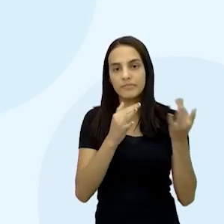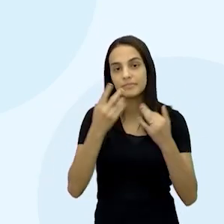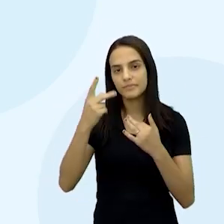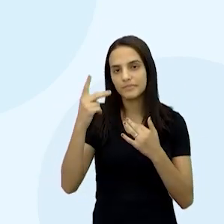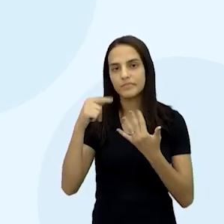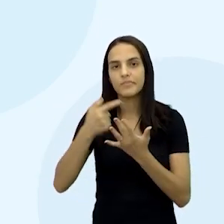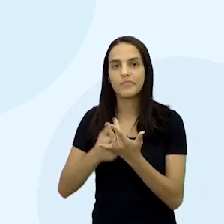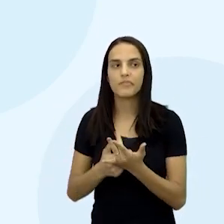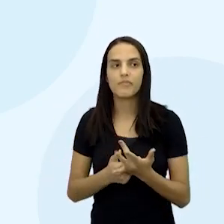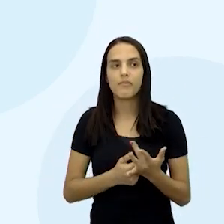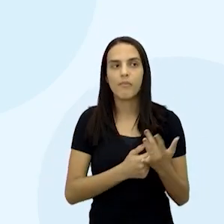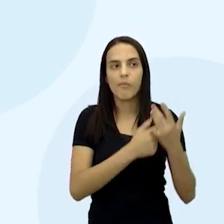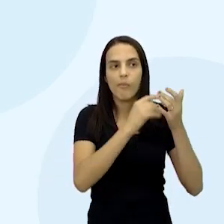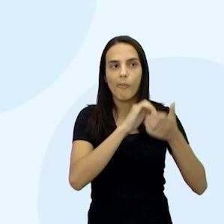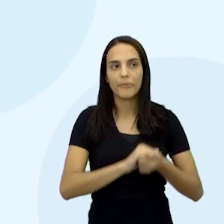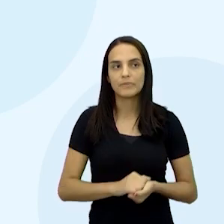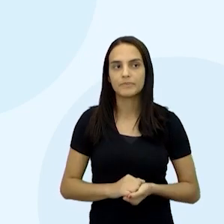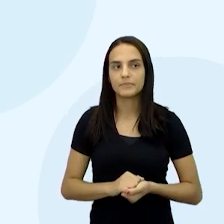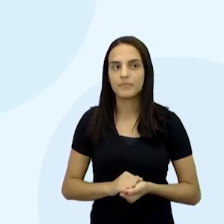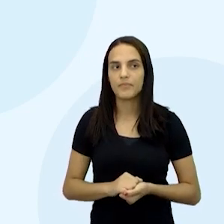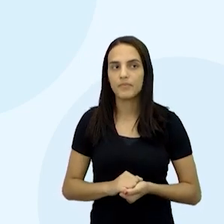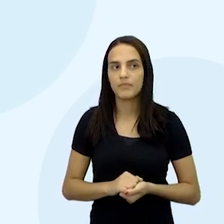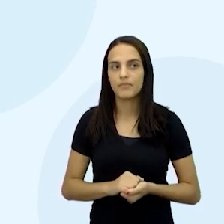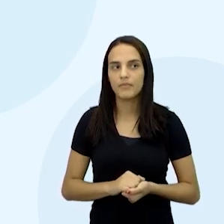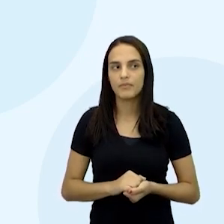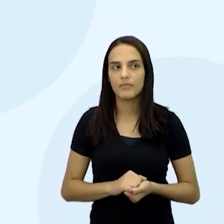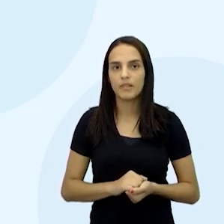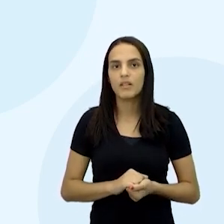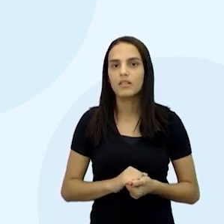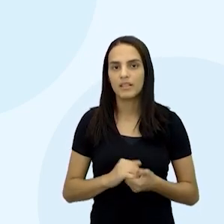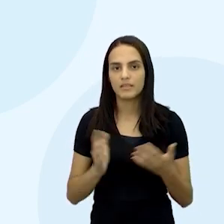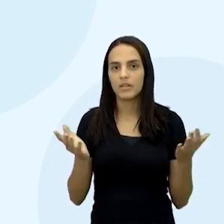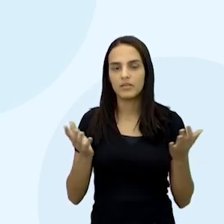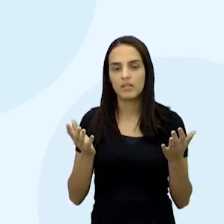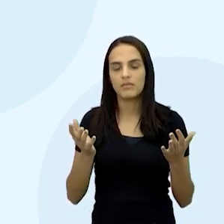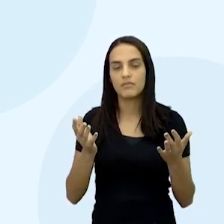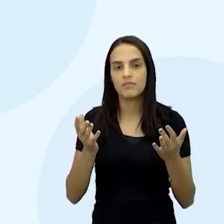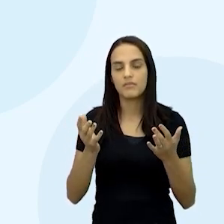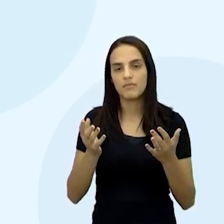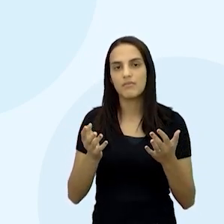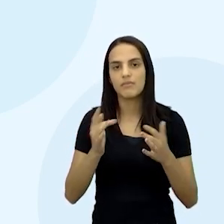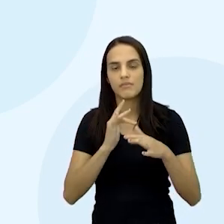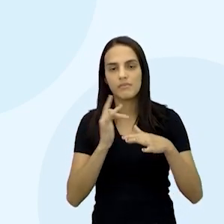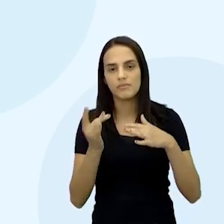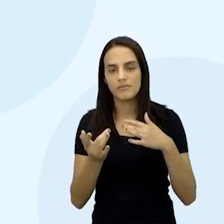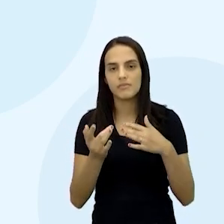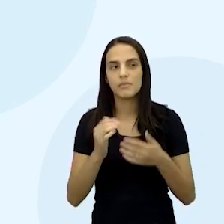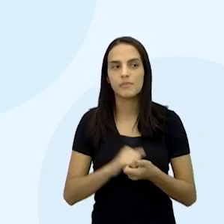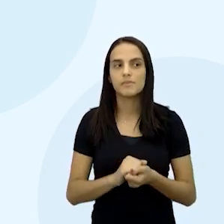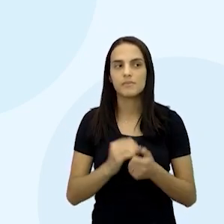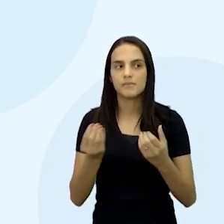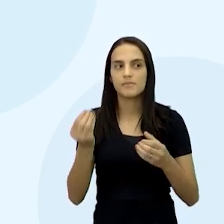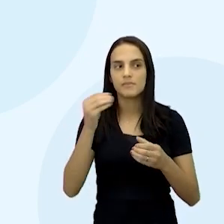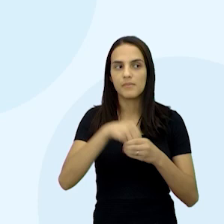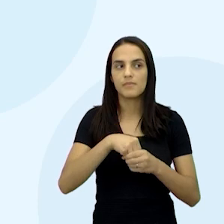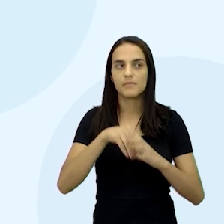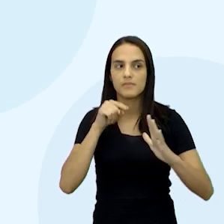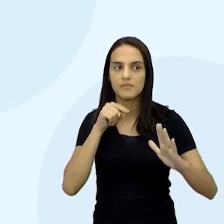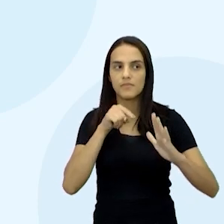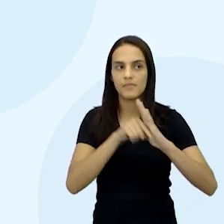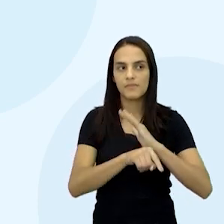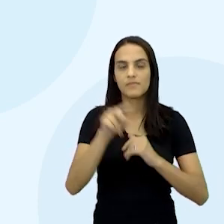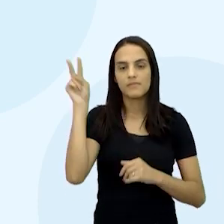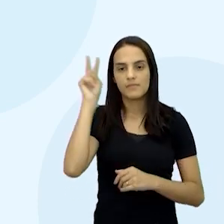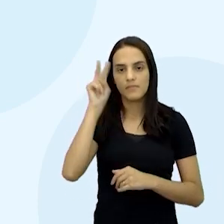suas tecnologias e também aí das ciências humanas e sociais aplicada, né? O aprofundamento, de novo, aí